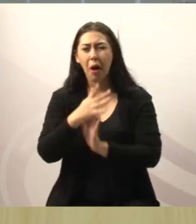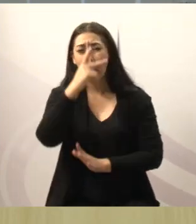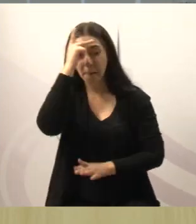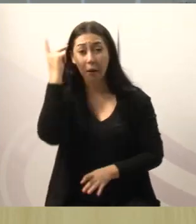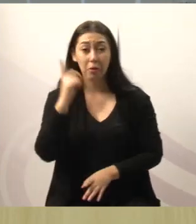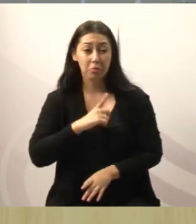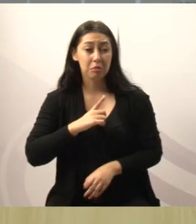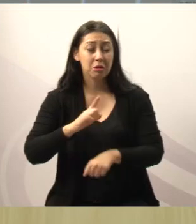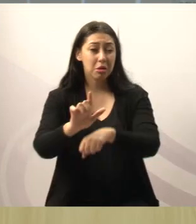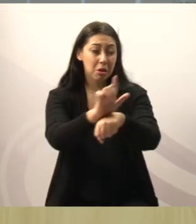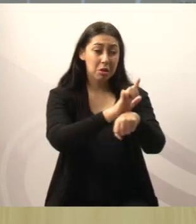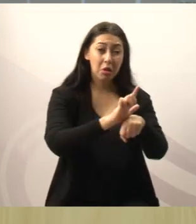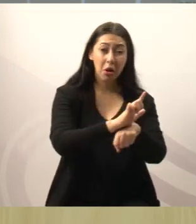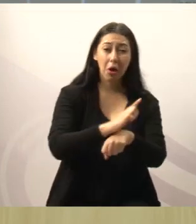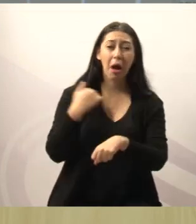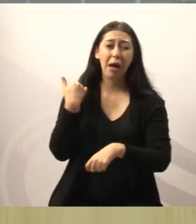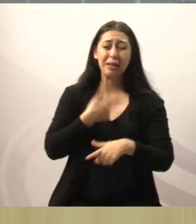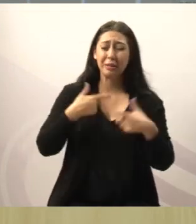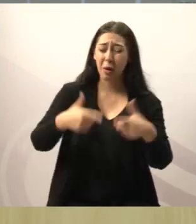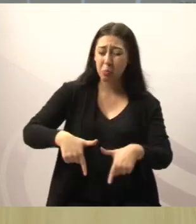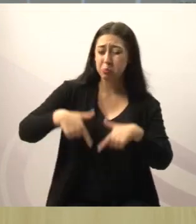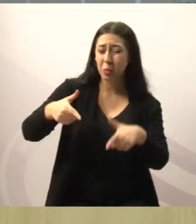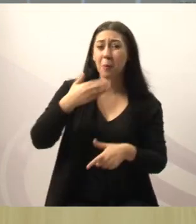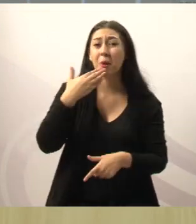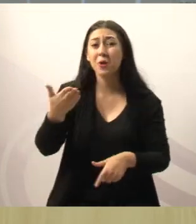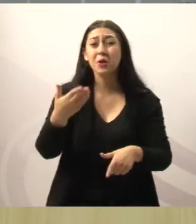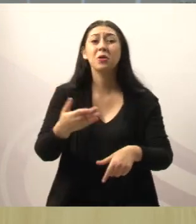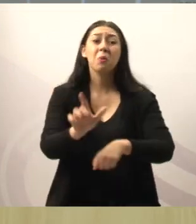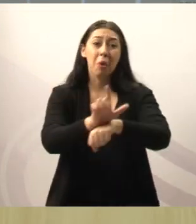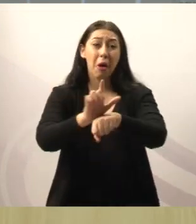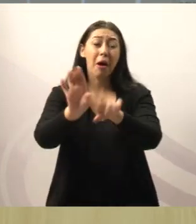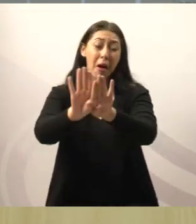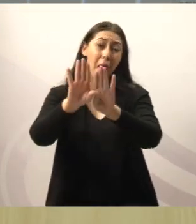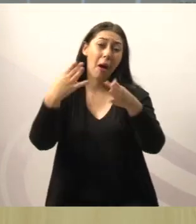pela luta visando a abertura dos comércios da cidade.